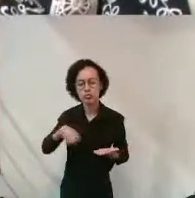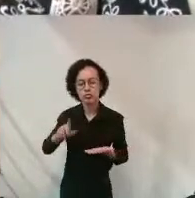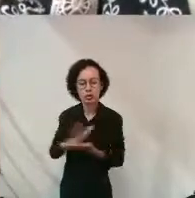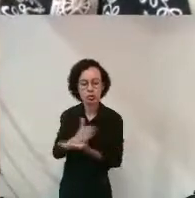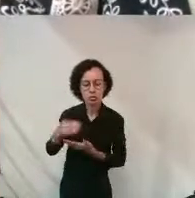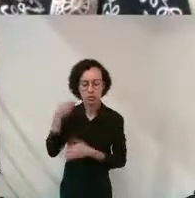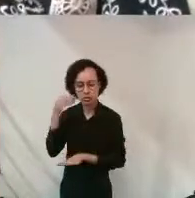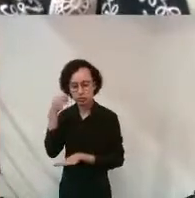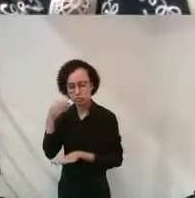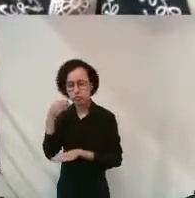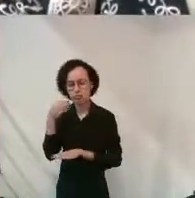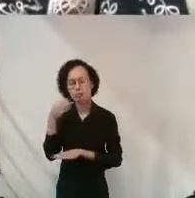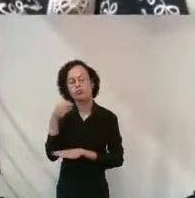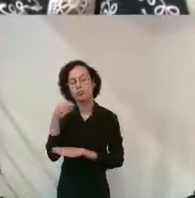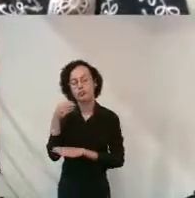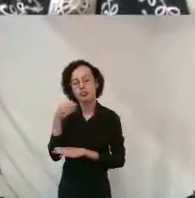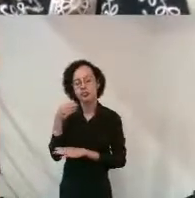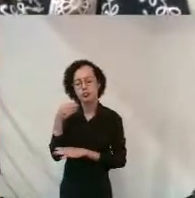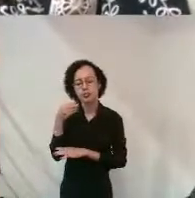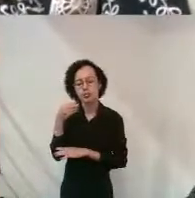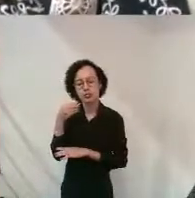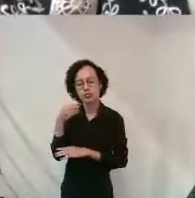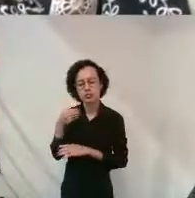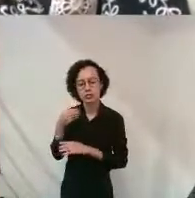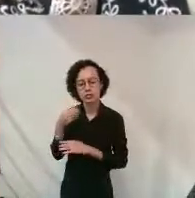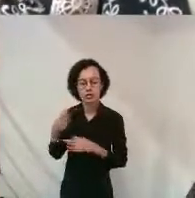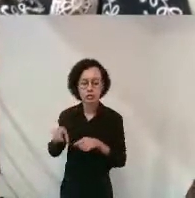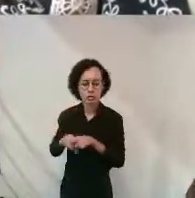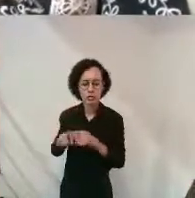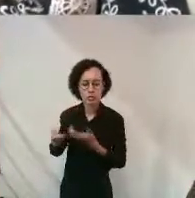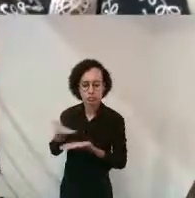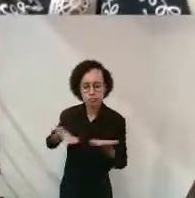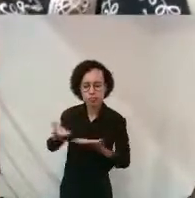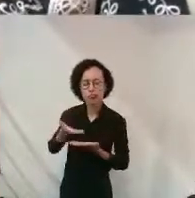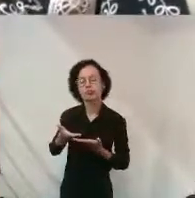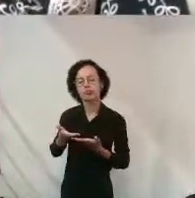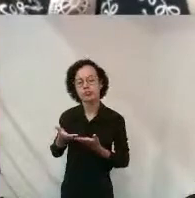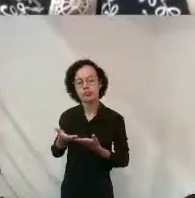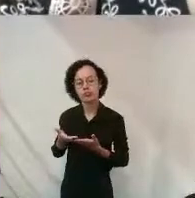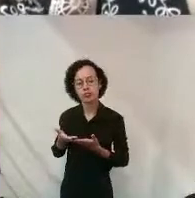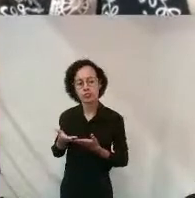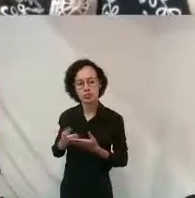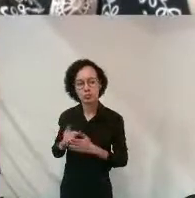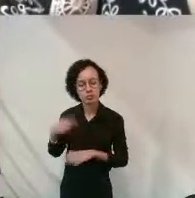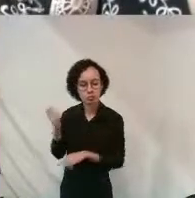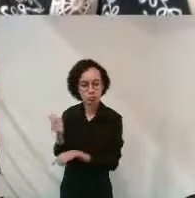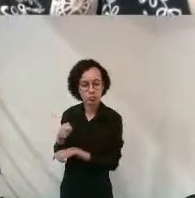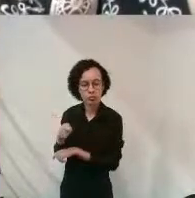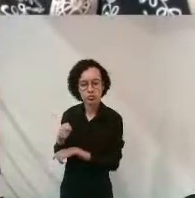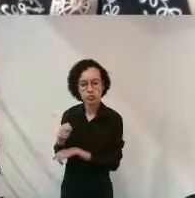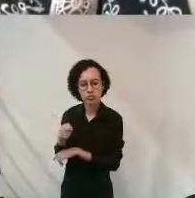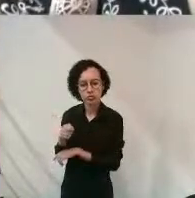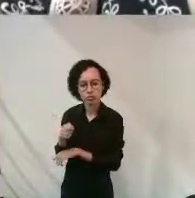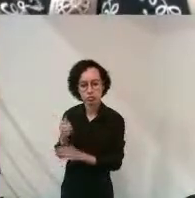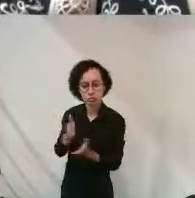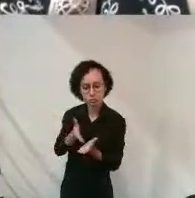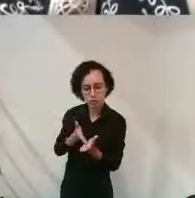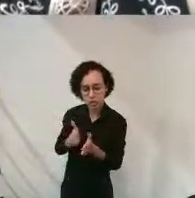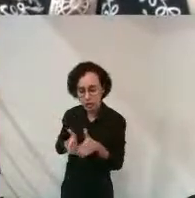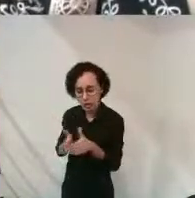suas experiências e fomentando, na verdade, que possamos trilhar